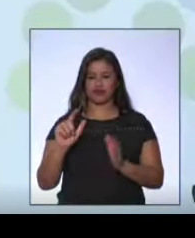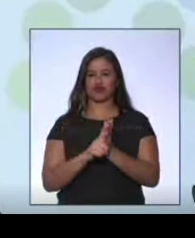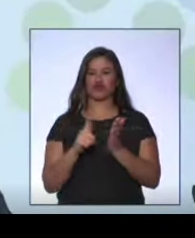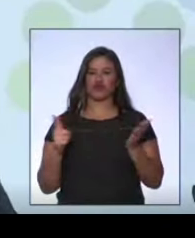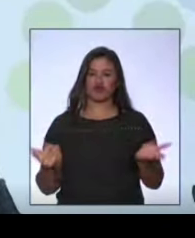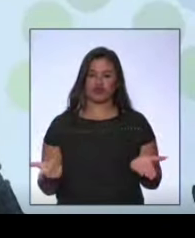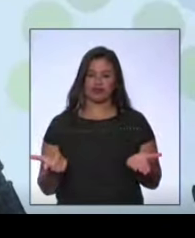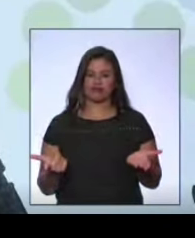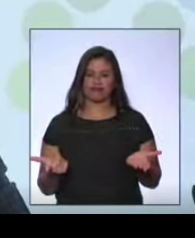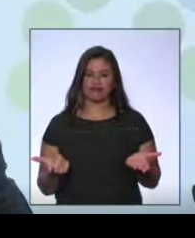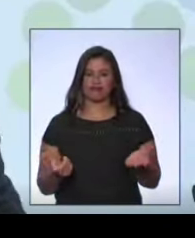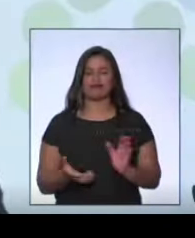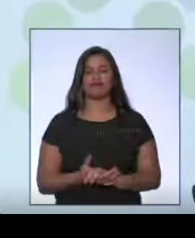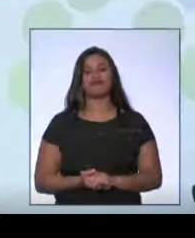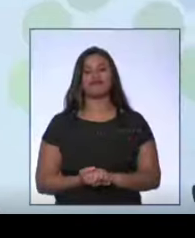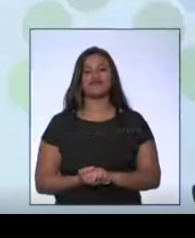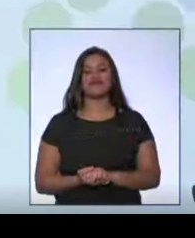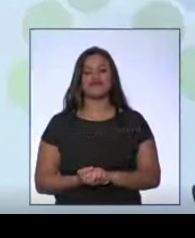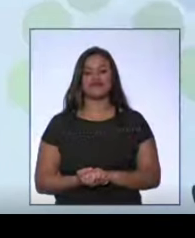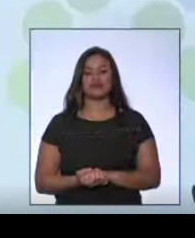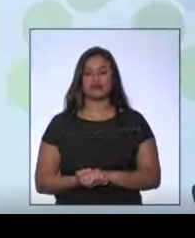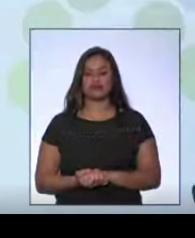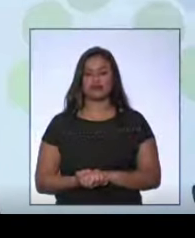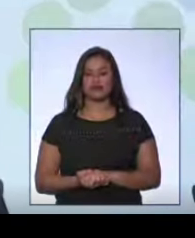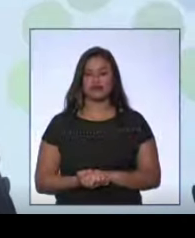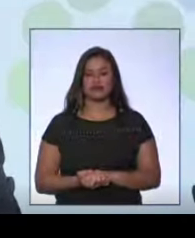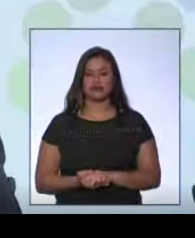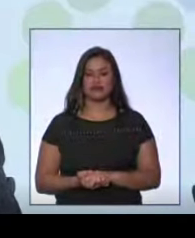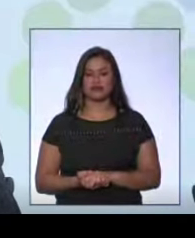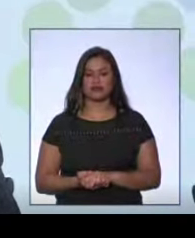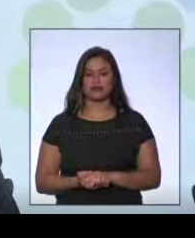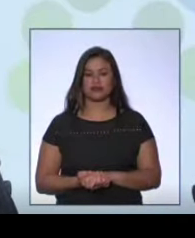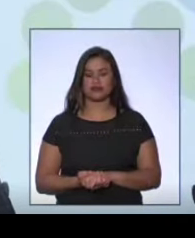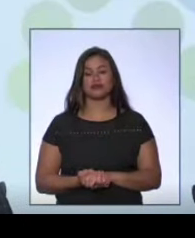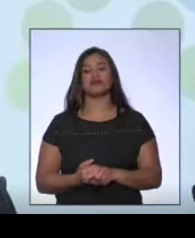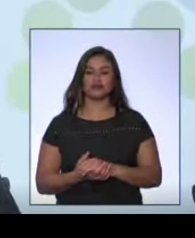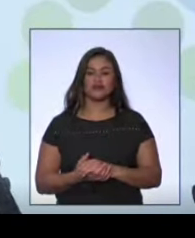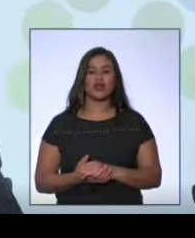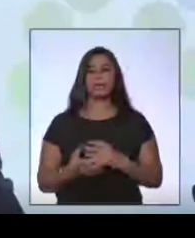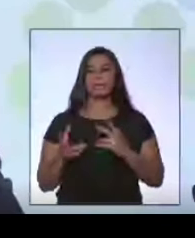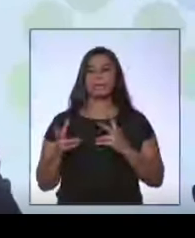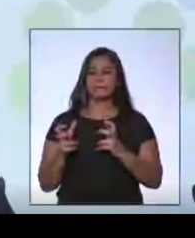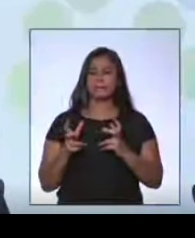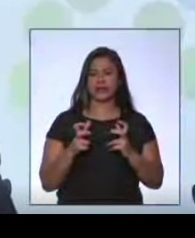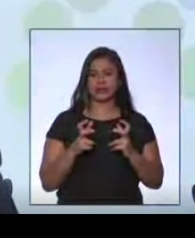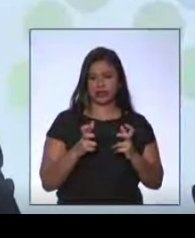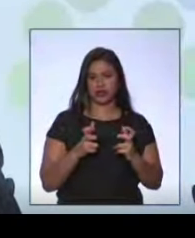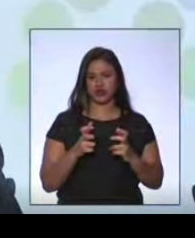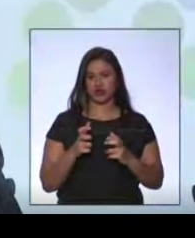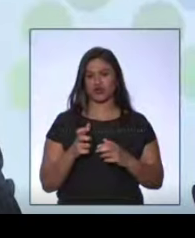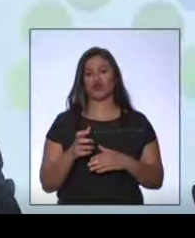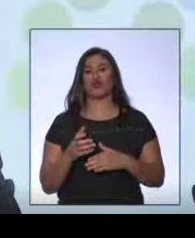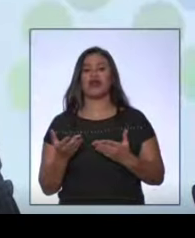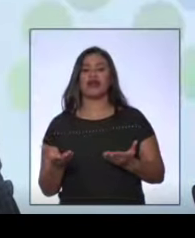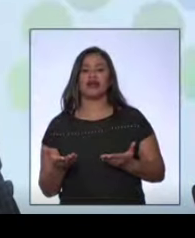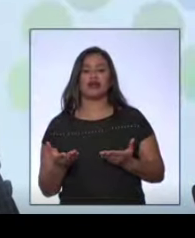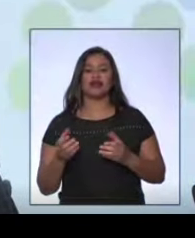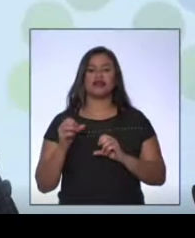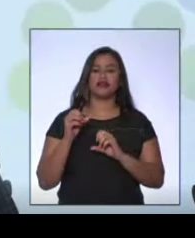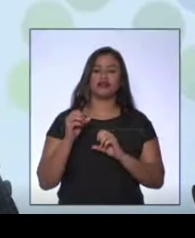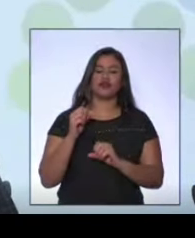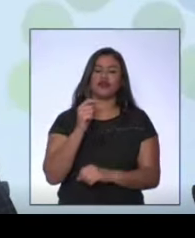tá certo? Vamos então? Notem uma coisa a princípio. Nós, no ensino médio,